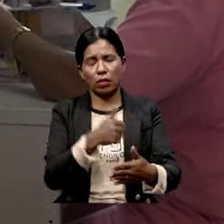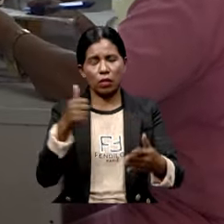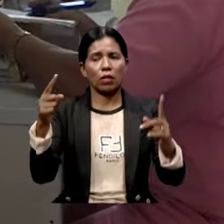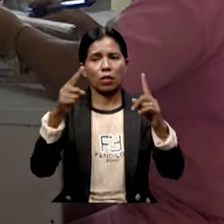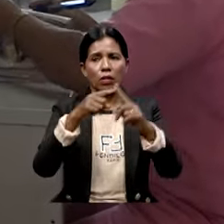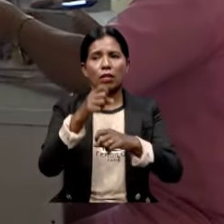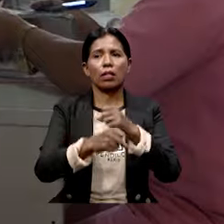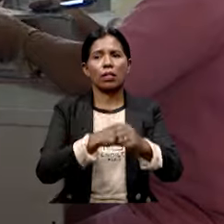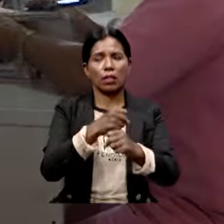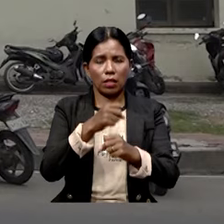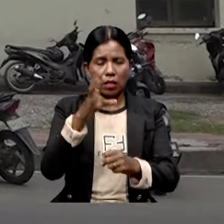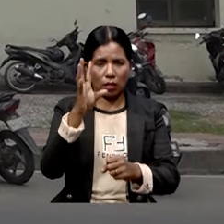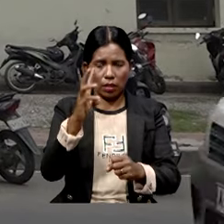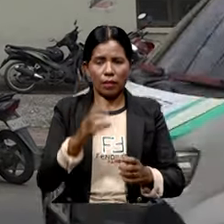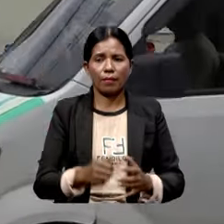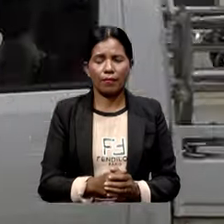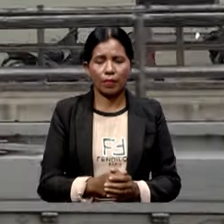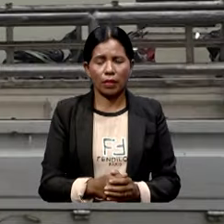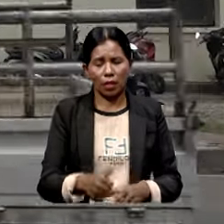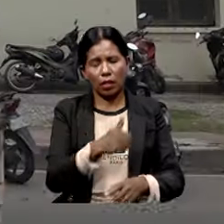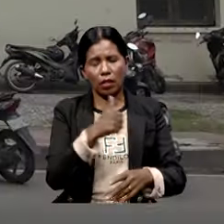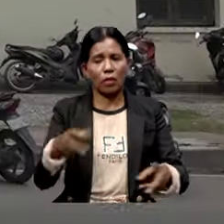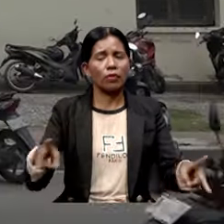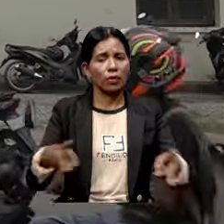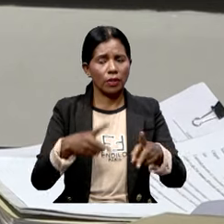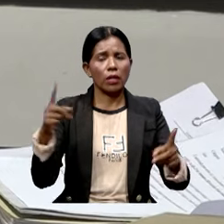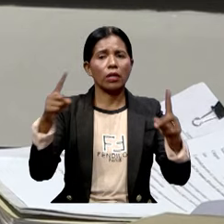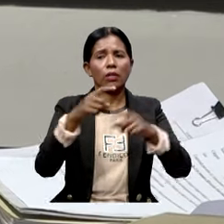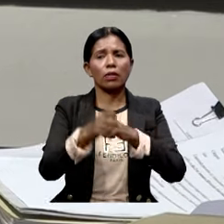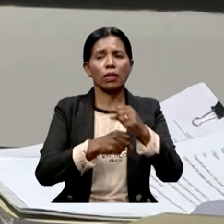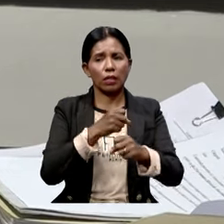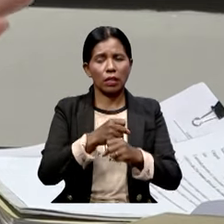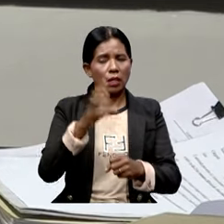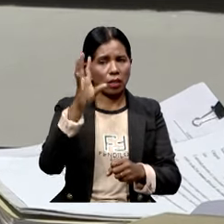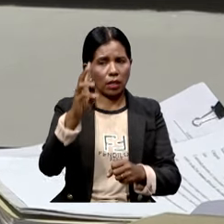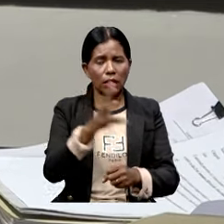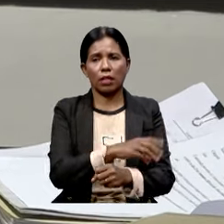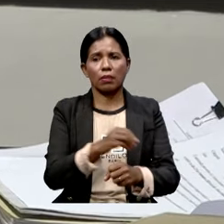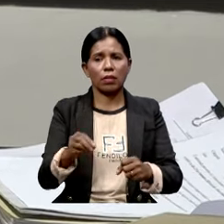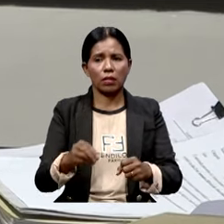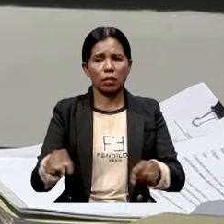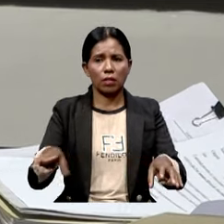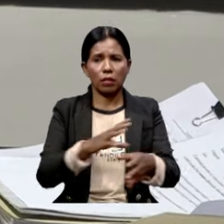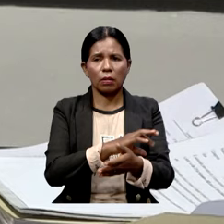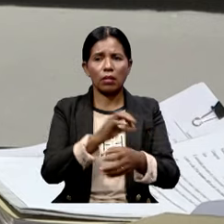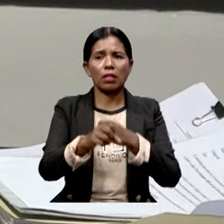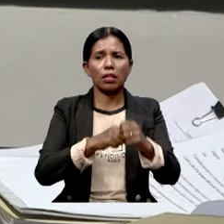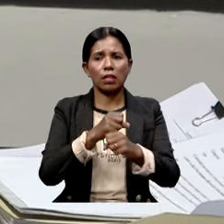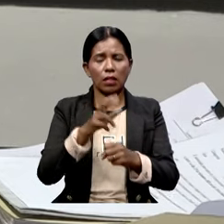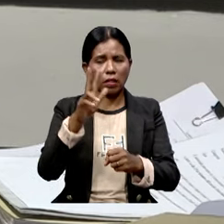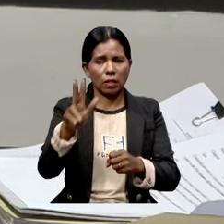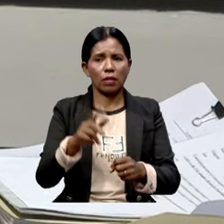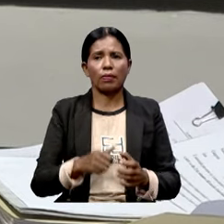ona tinanen. Balo, halo voluntário to te tinanen. Balo contrato to tinan to lau simo hen lista ida maia nene contrato